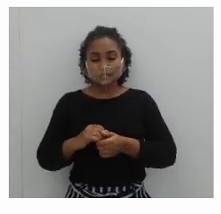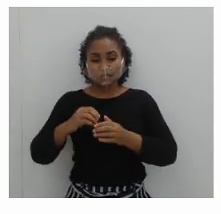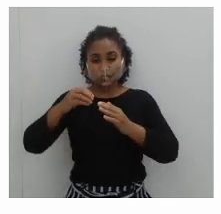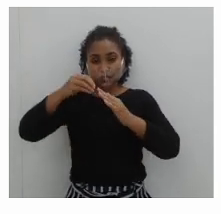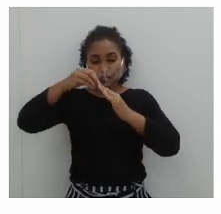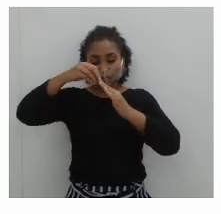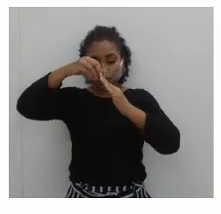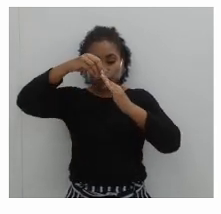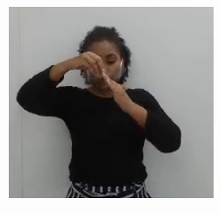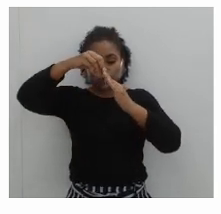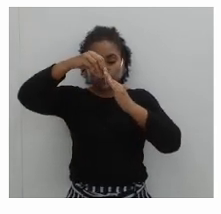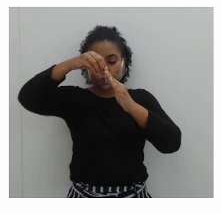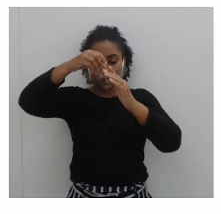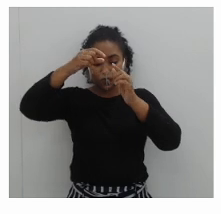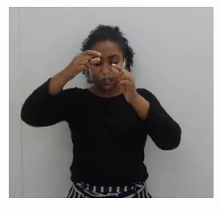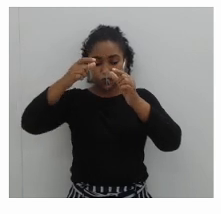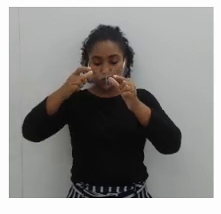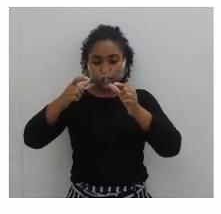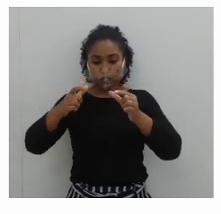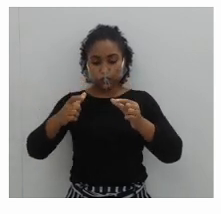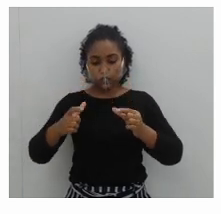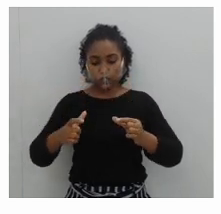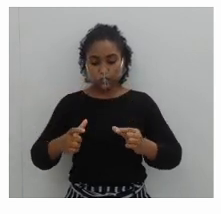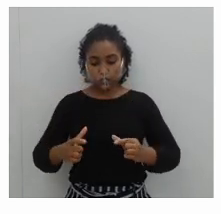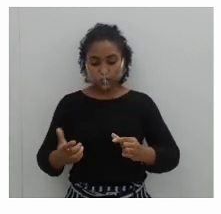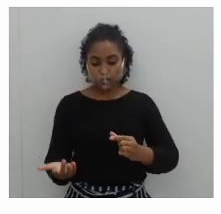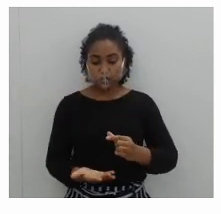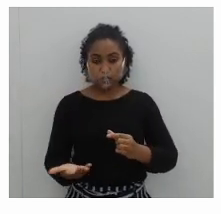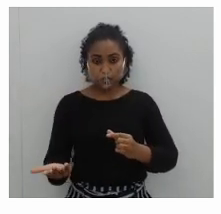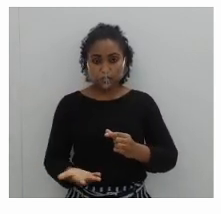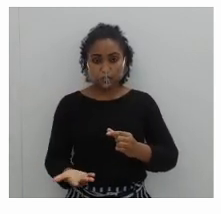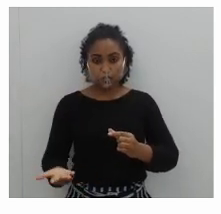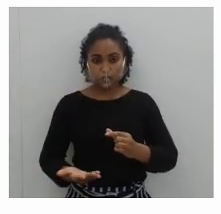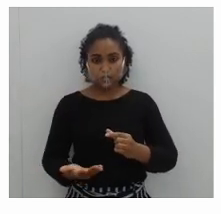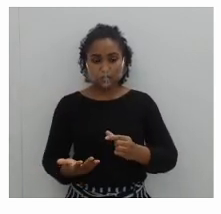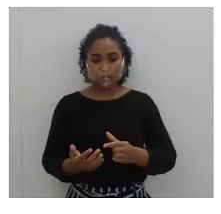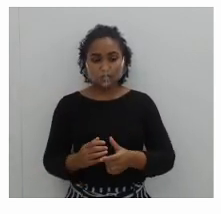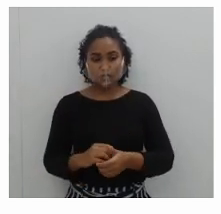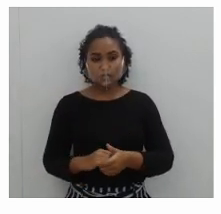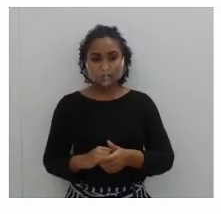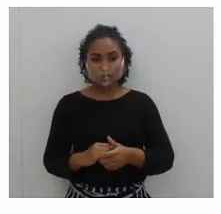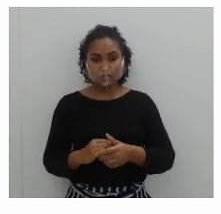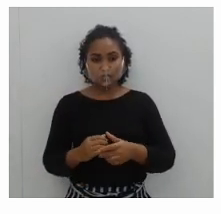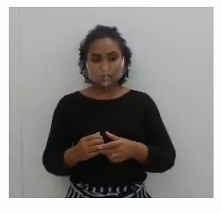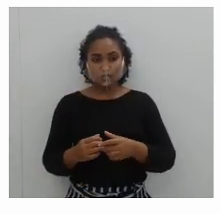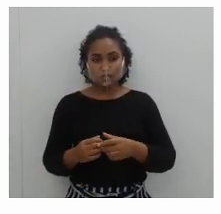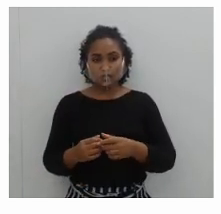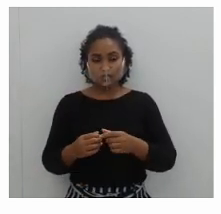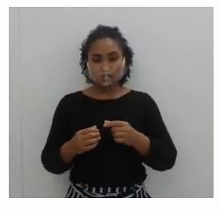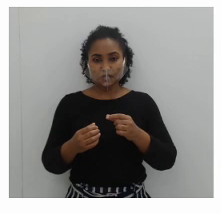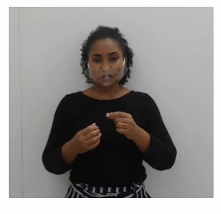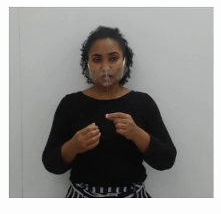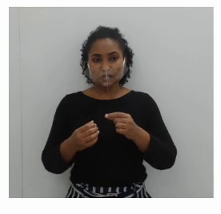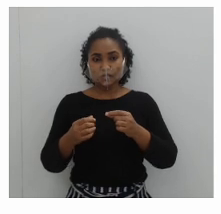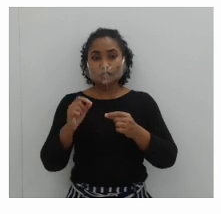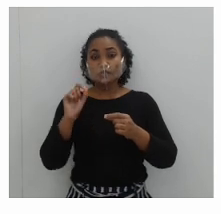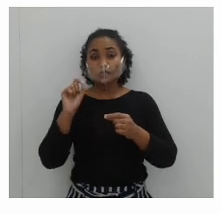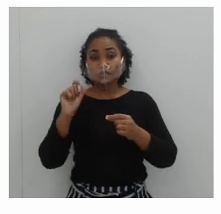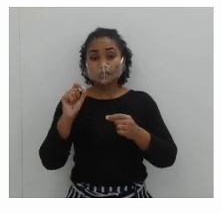da casa até o solo da casa, embaixo. De forma que esse furo é